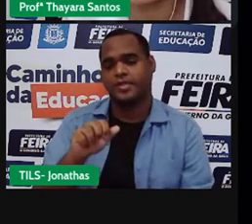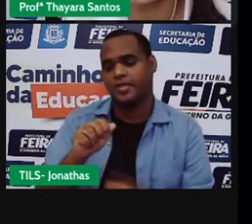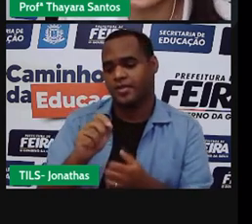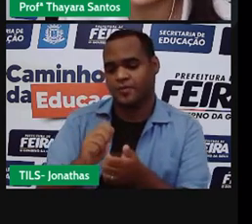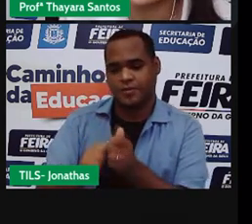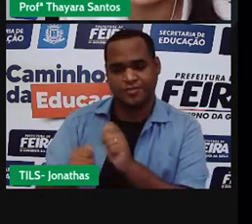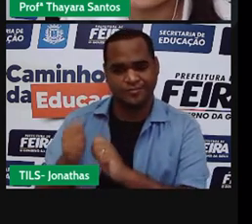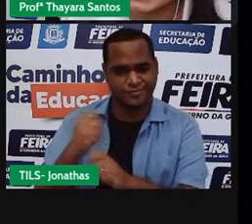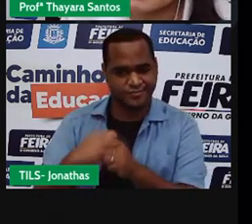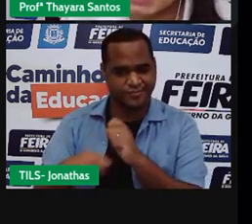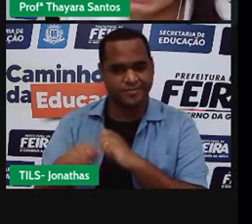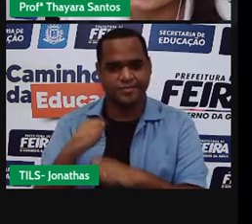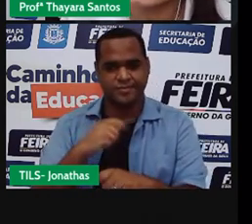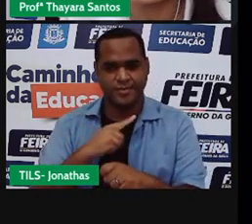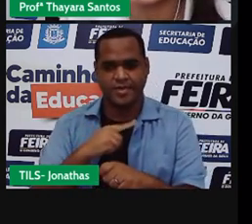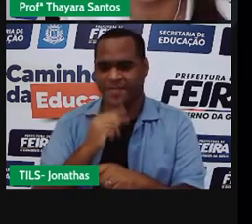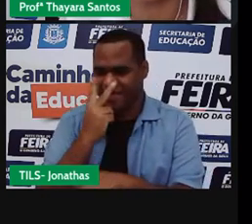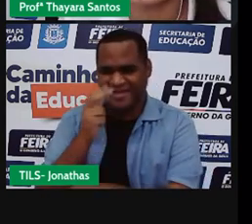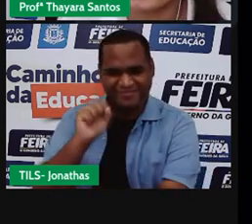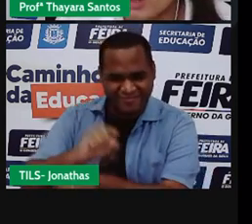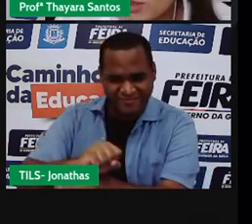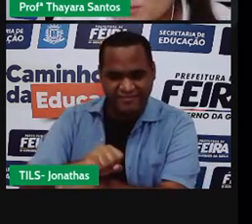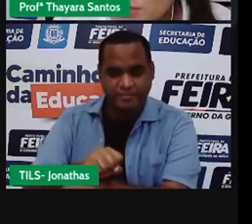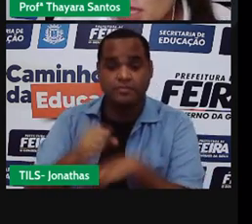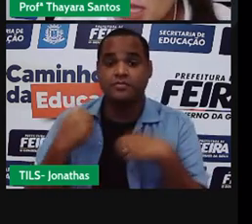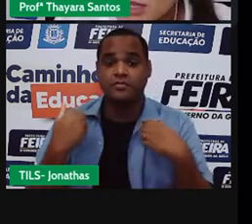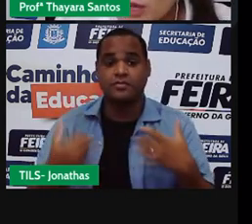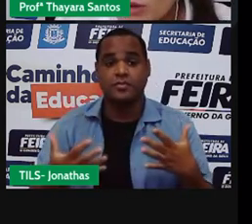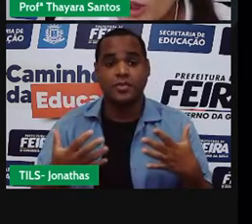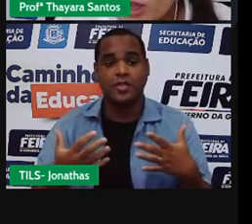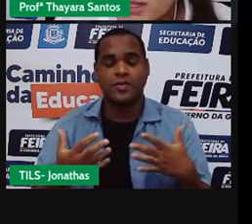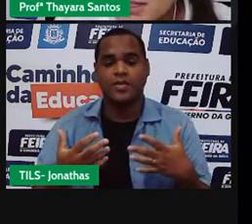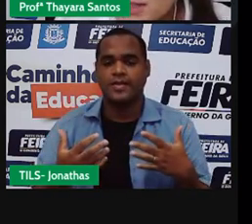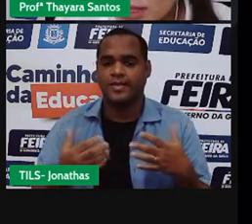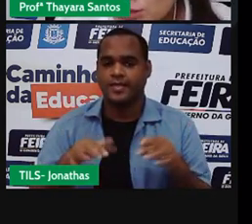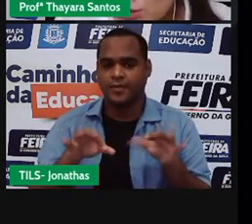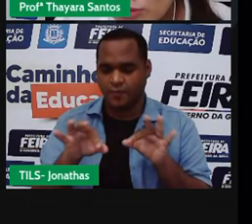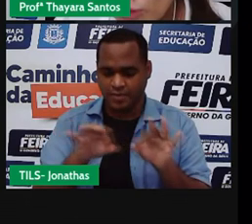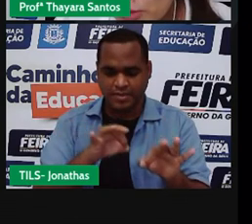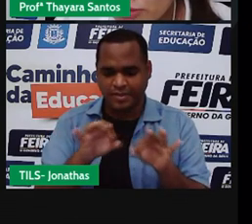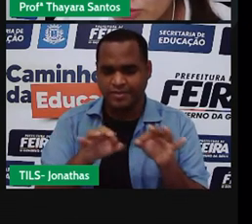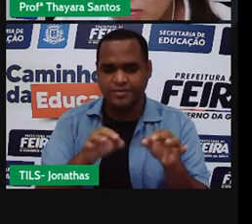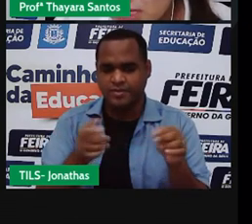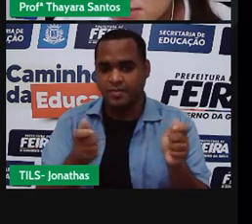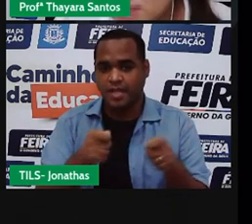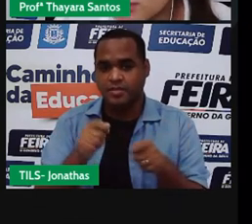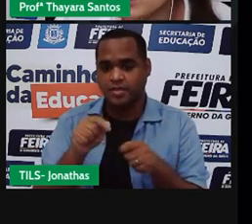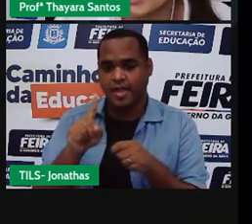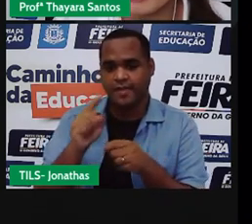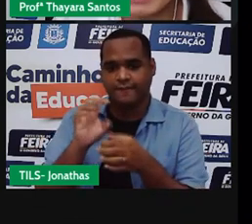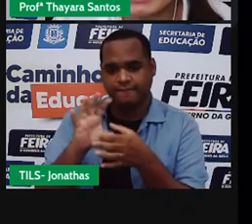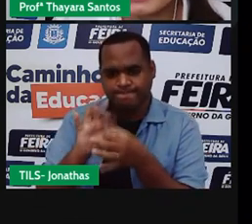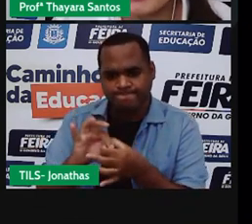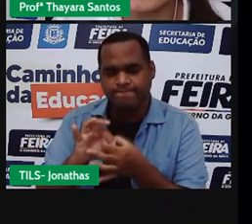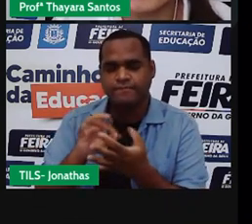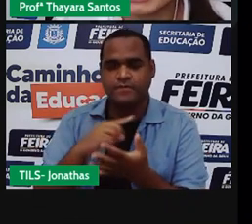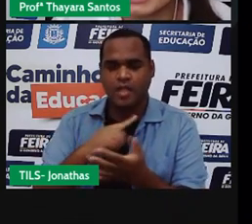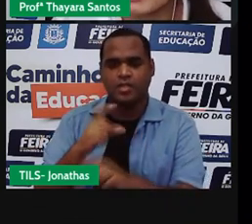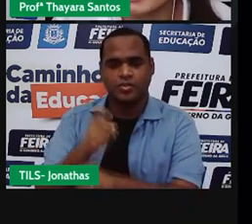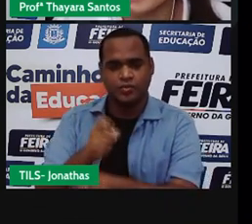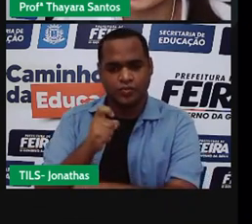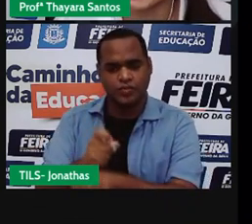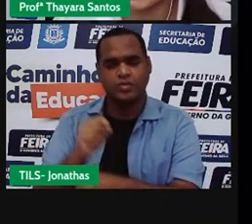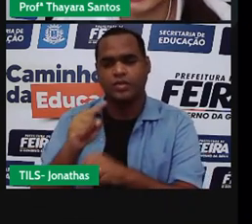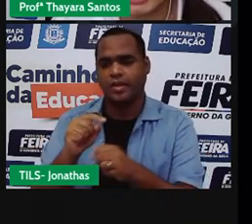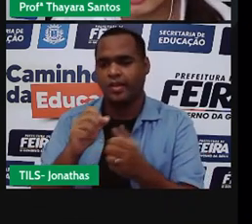menos mobilidade, eles estão mais paradinhos ali, estão próximos, estão organizados numa forma fixa, não estão mais se